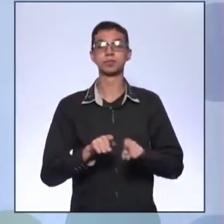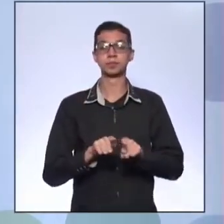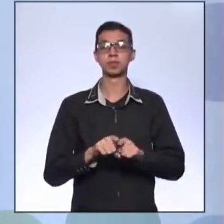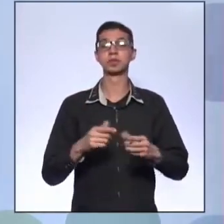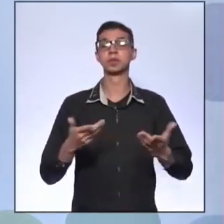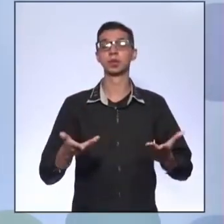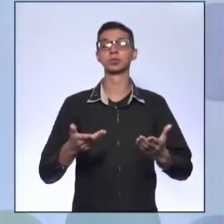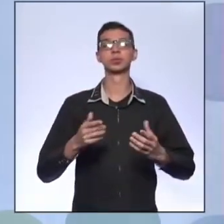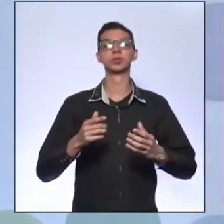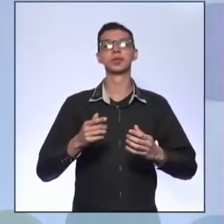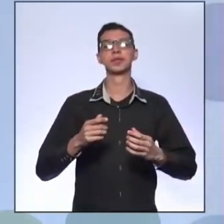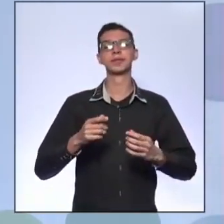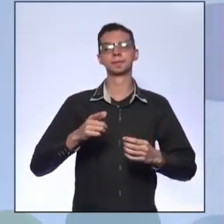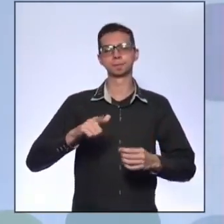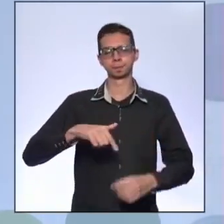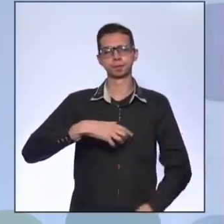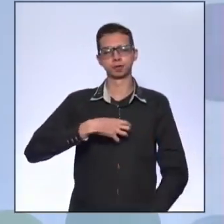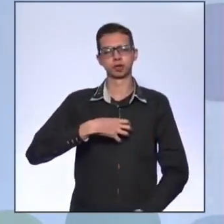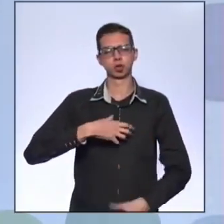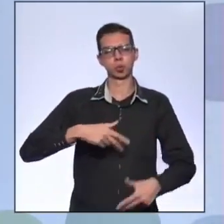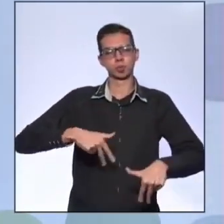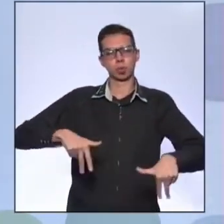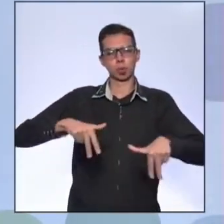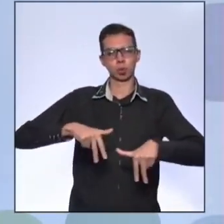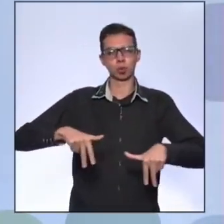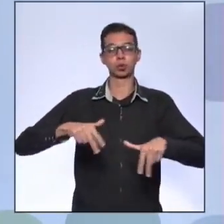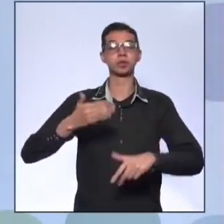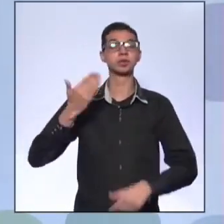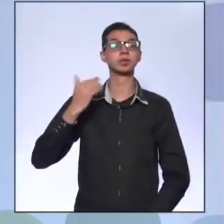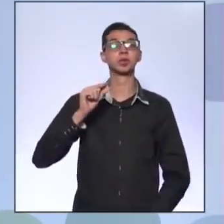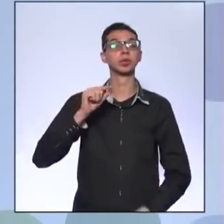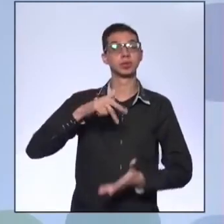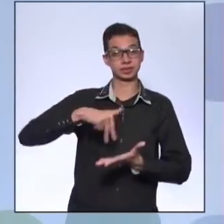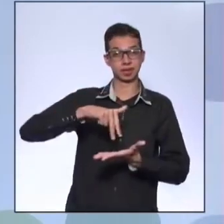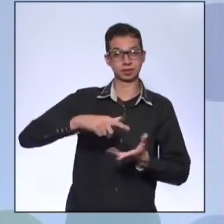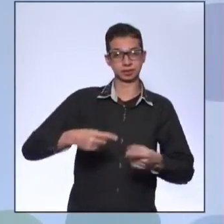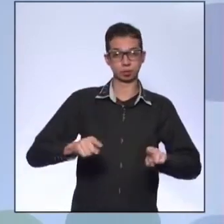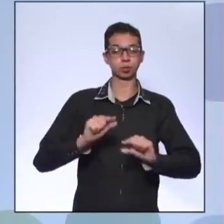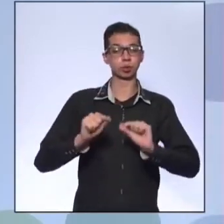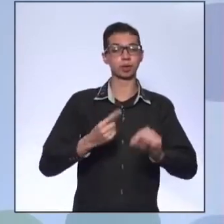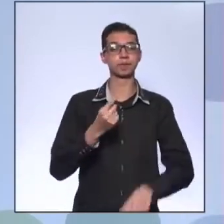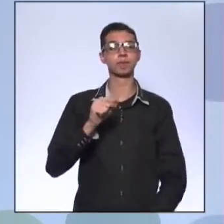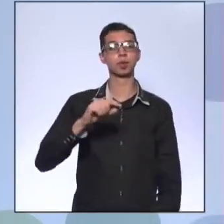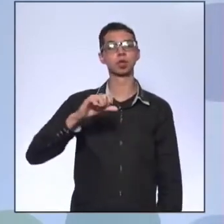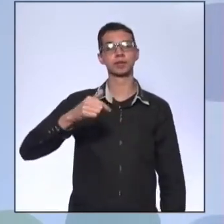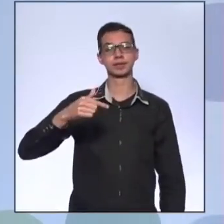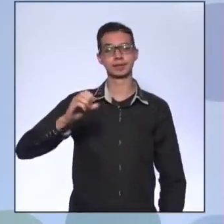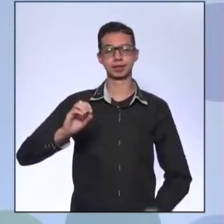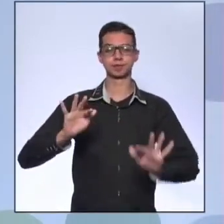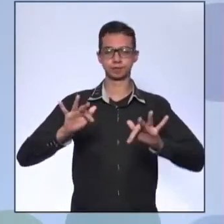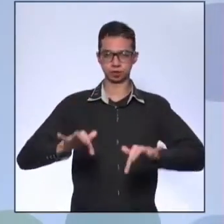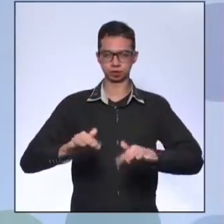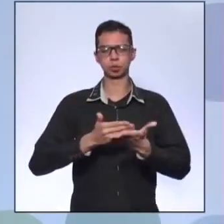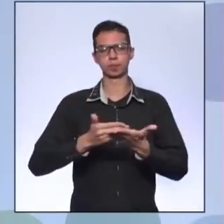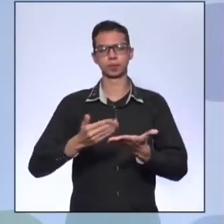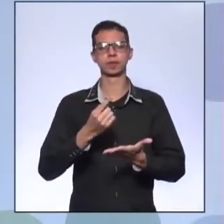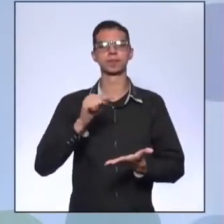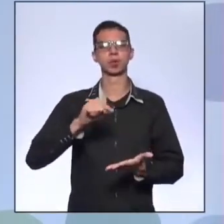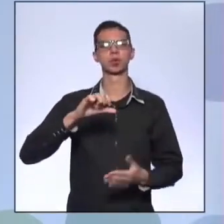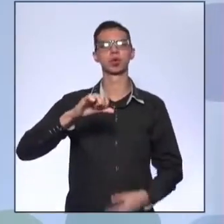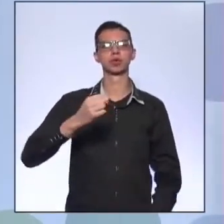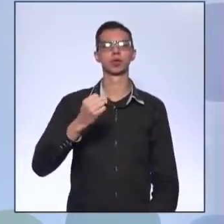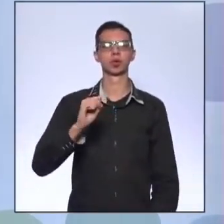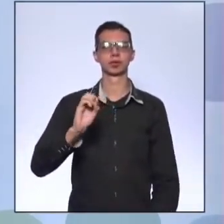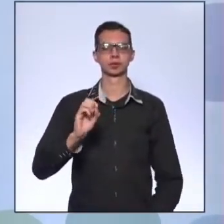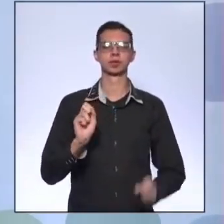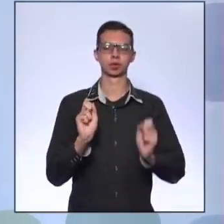total aqui no Brasil a partir do final dos anos 70, começo da década de 80, tá? Vamos lá. Agora vamos